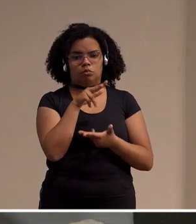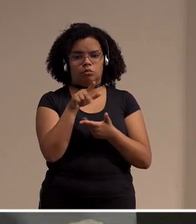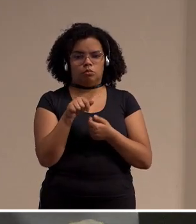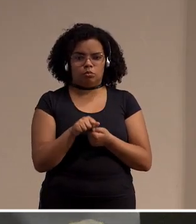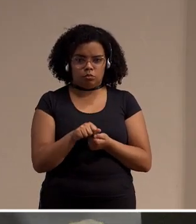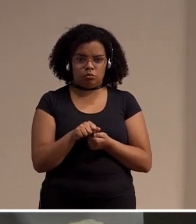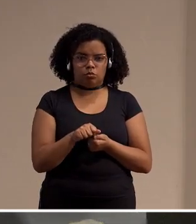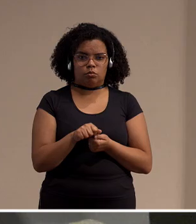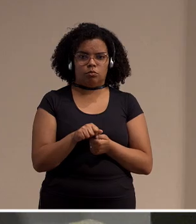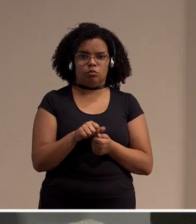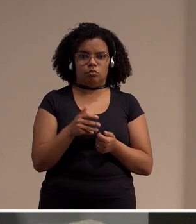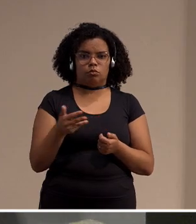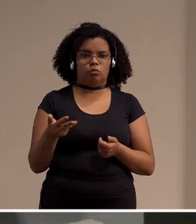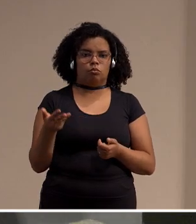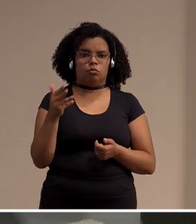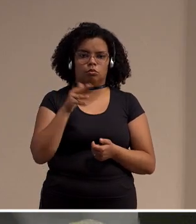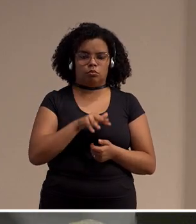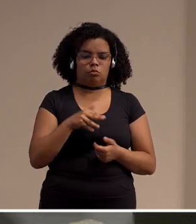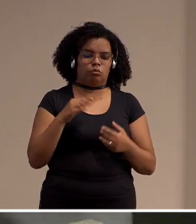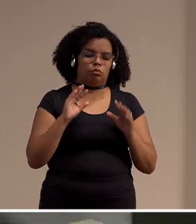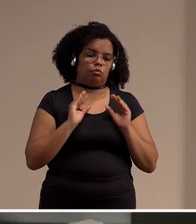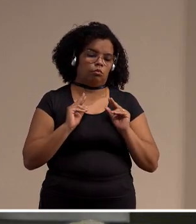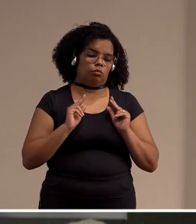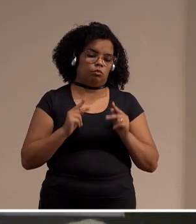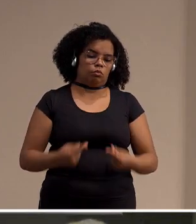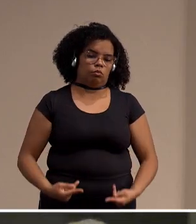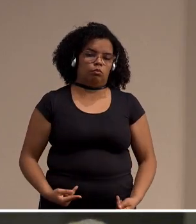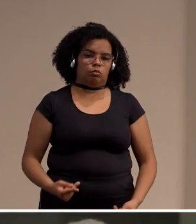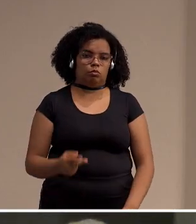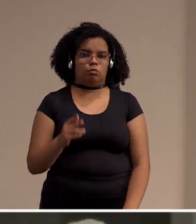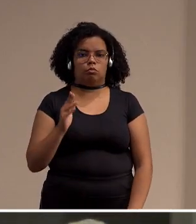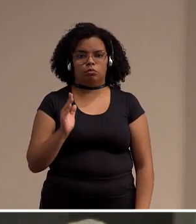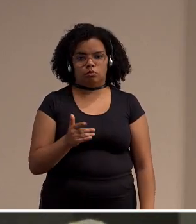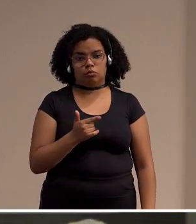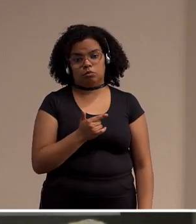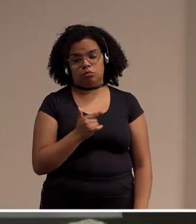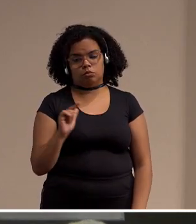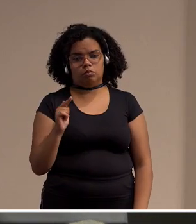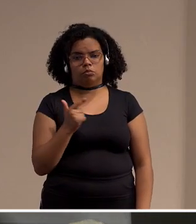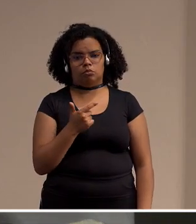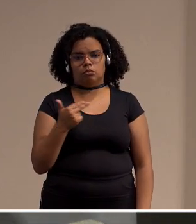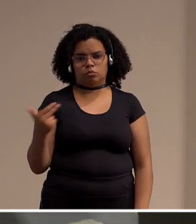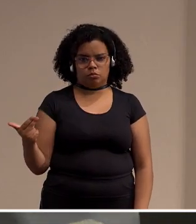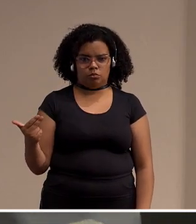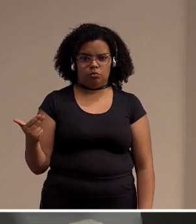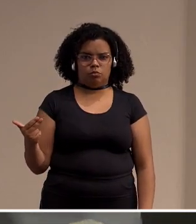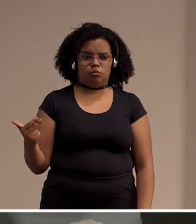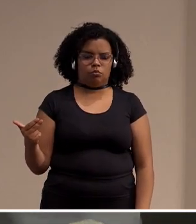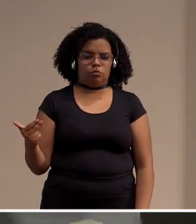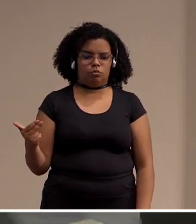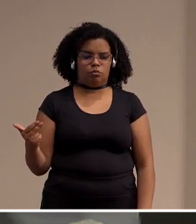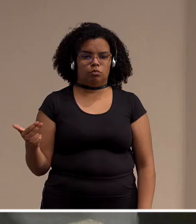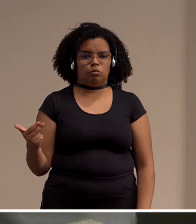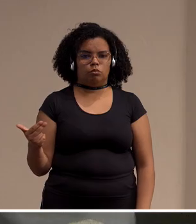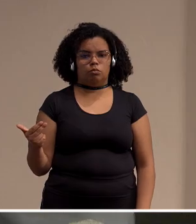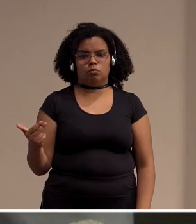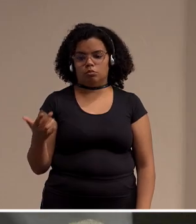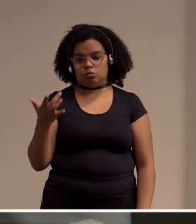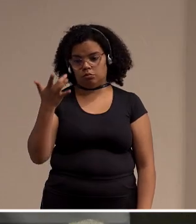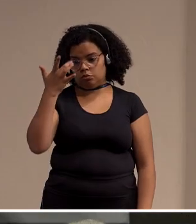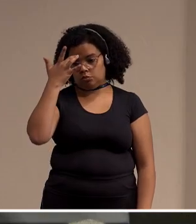já não inclua a noção de humano que a gente tem, né? Já seja uma outra coisa. E onde, sei